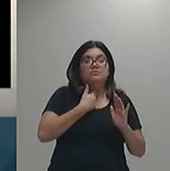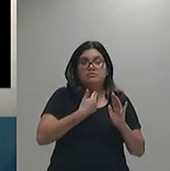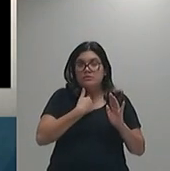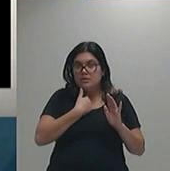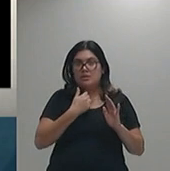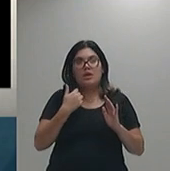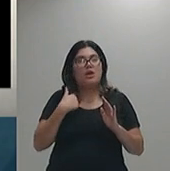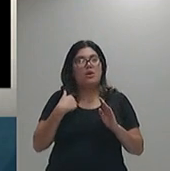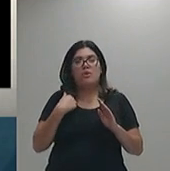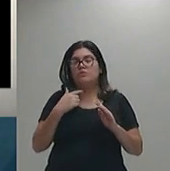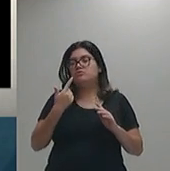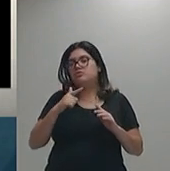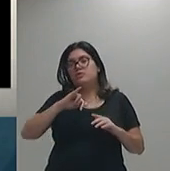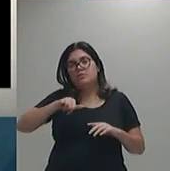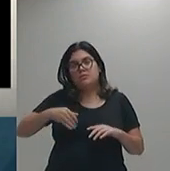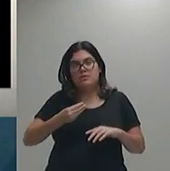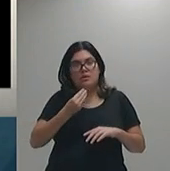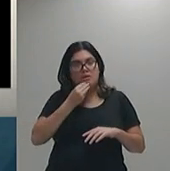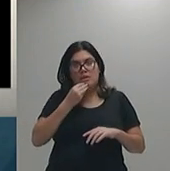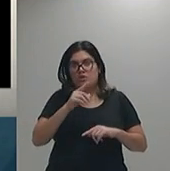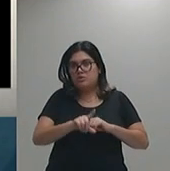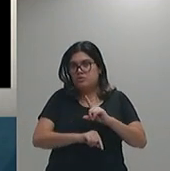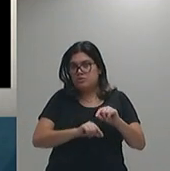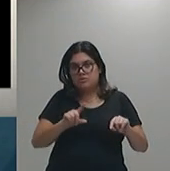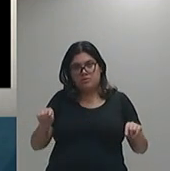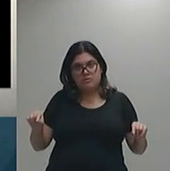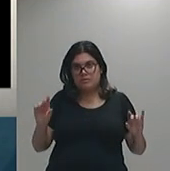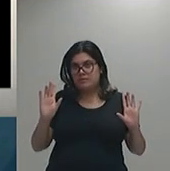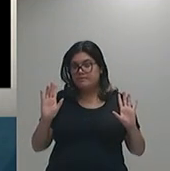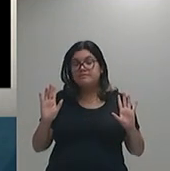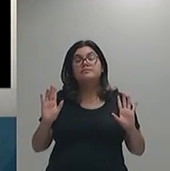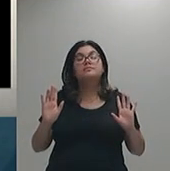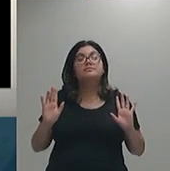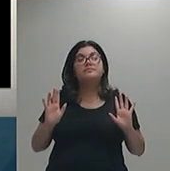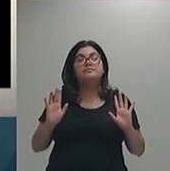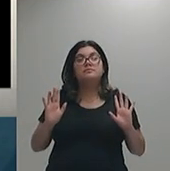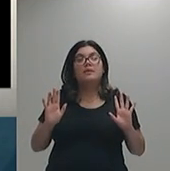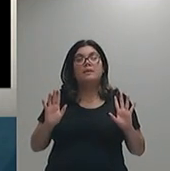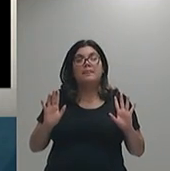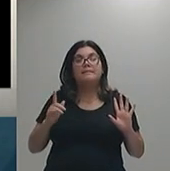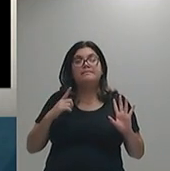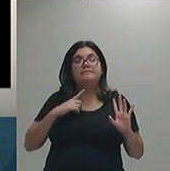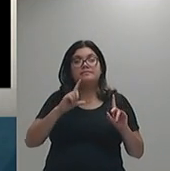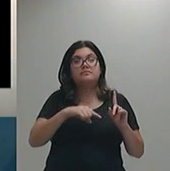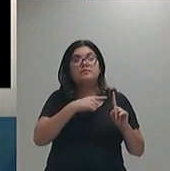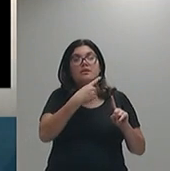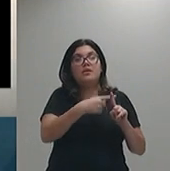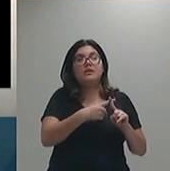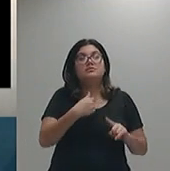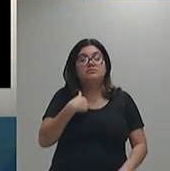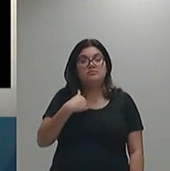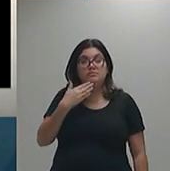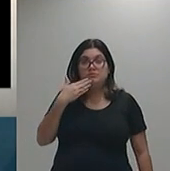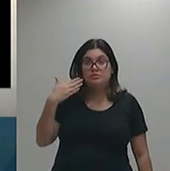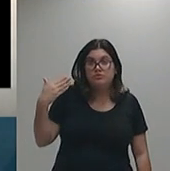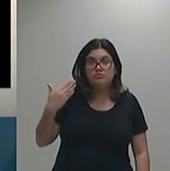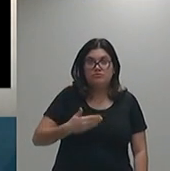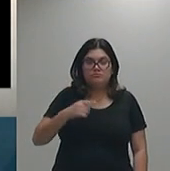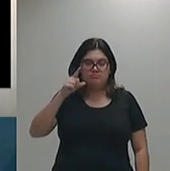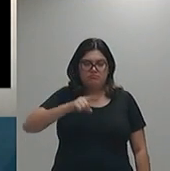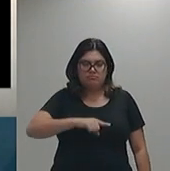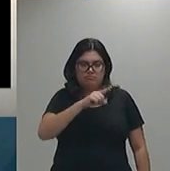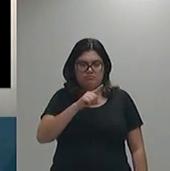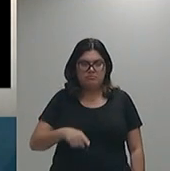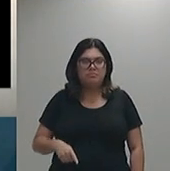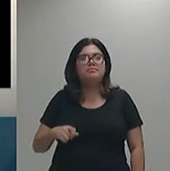tive a oportunidade de escolher o árbitro teve mais o meu pedido de extinção foi de foi